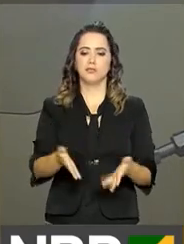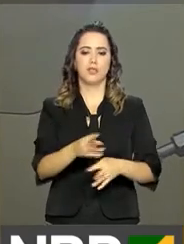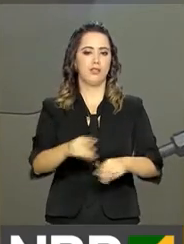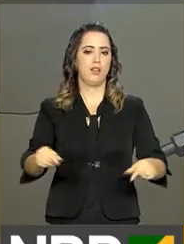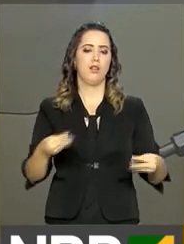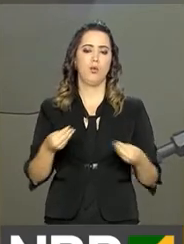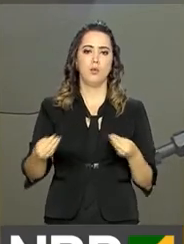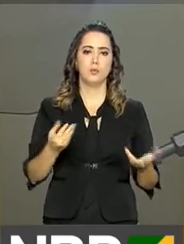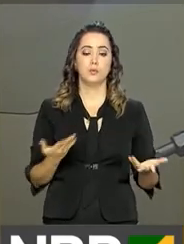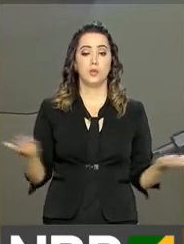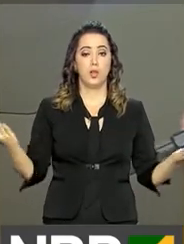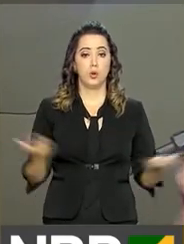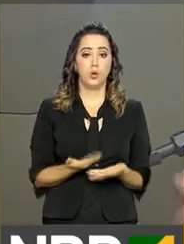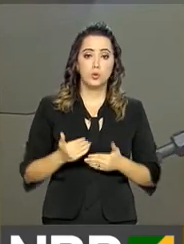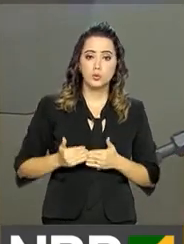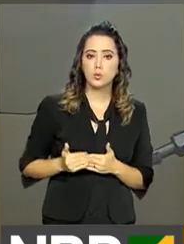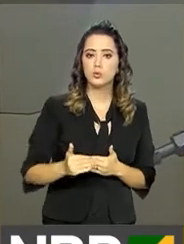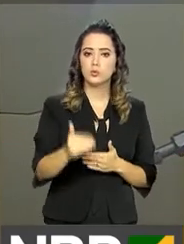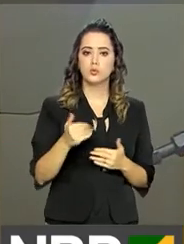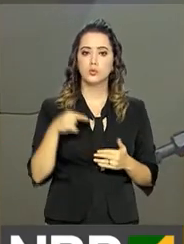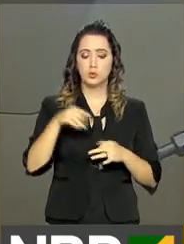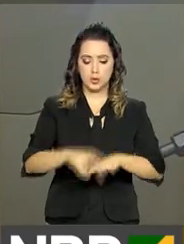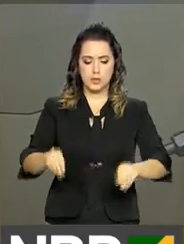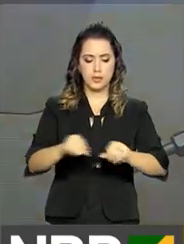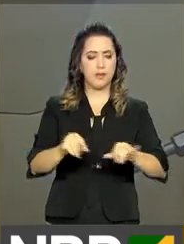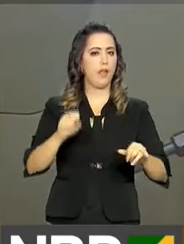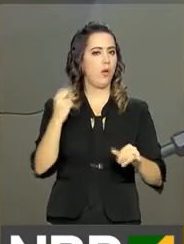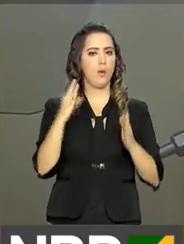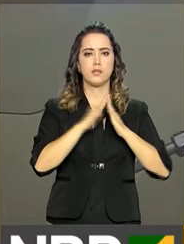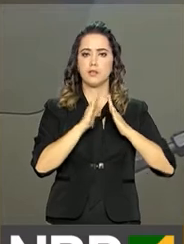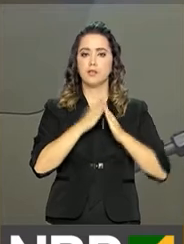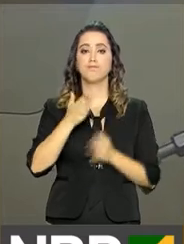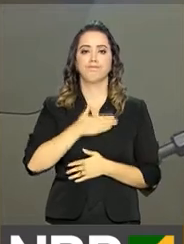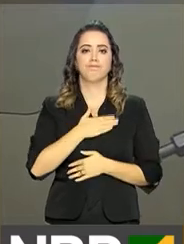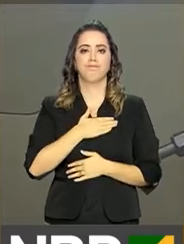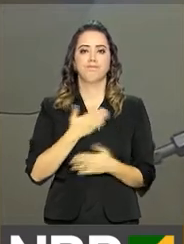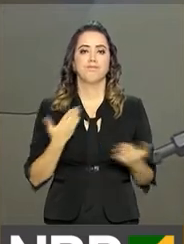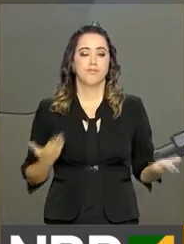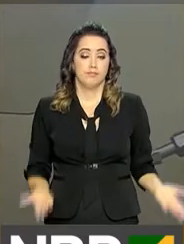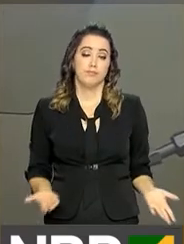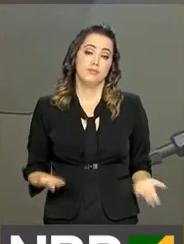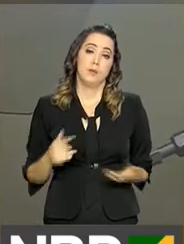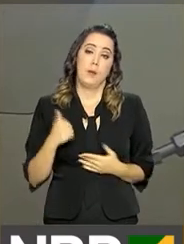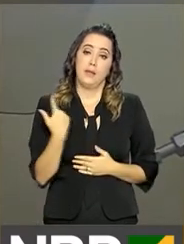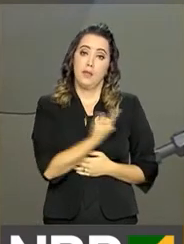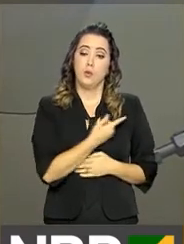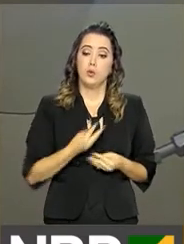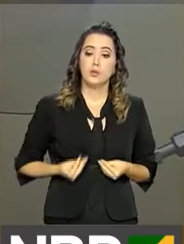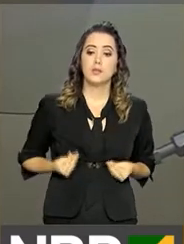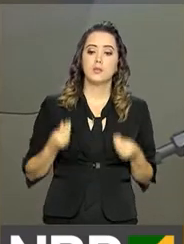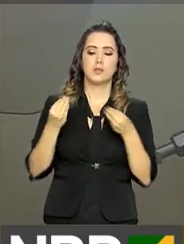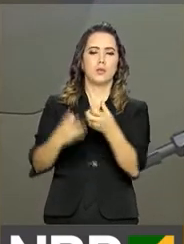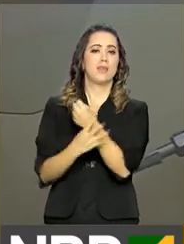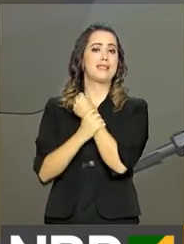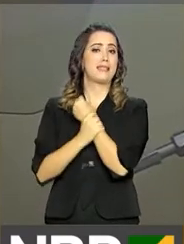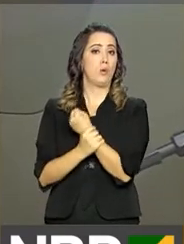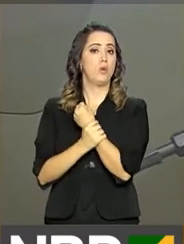terra. Agora, a partir de hoje, ele dirá, essa terra ou esta casa é minha, não é? Portanto, nós estamos dando